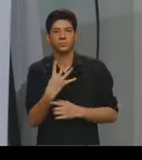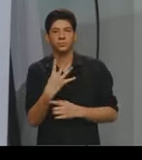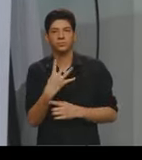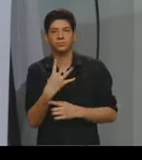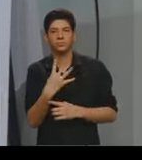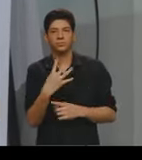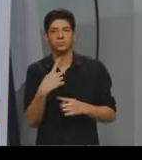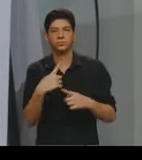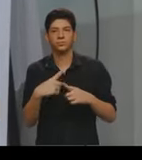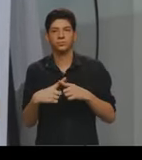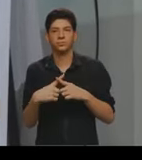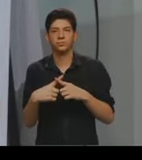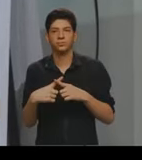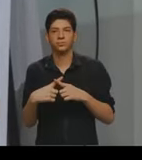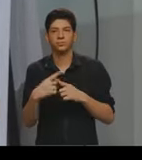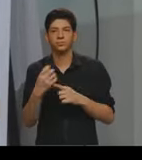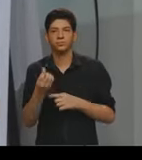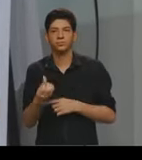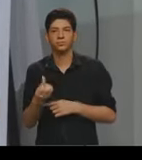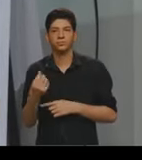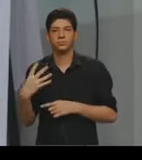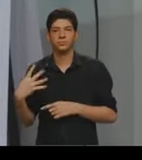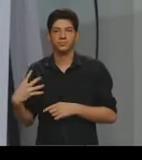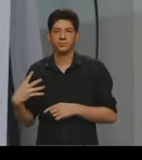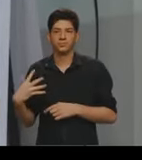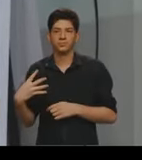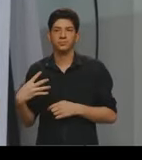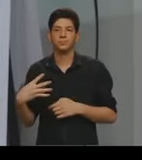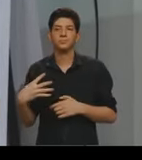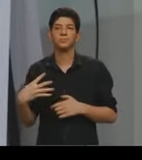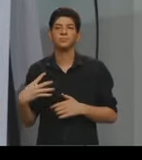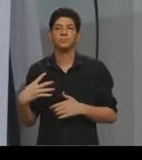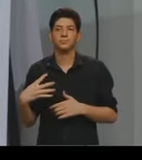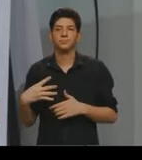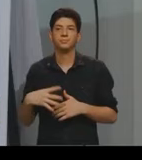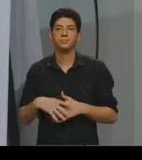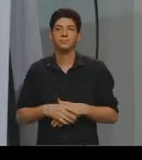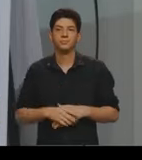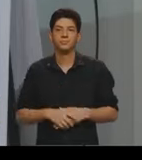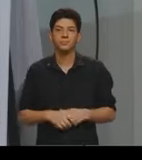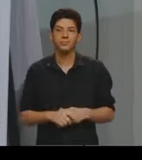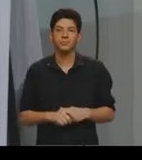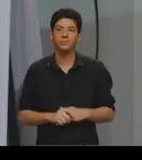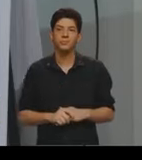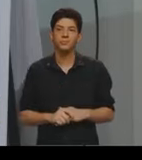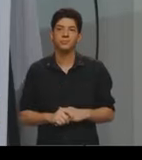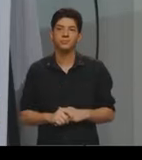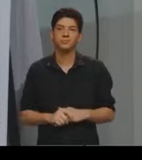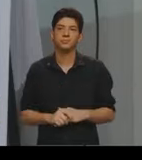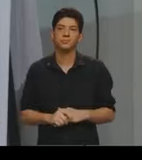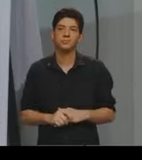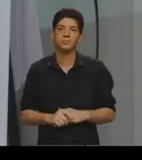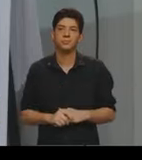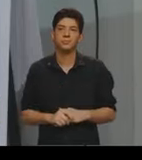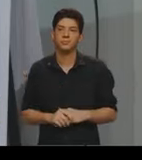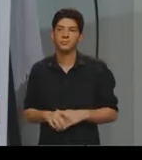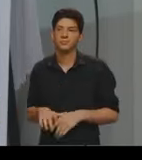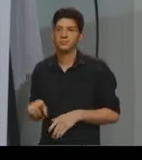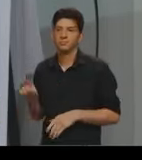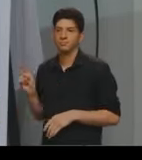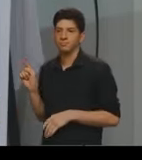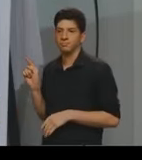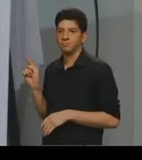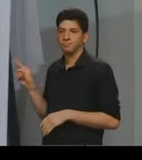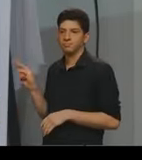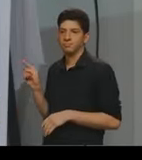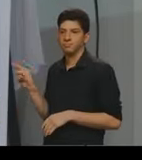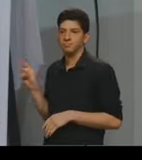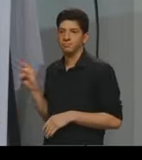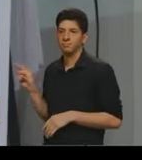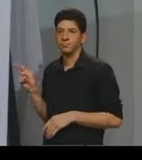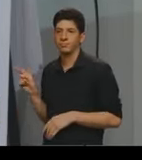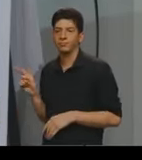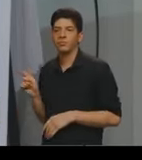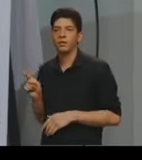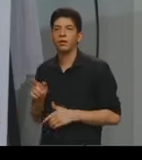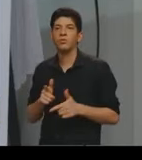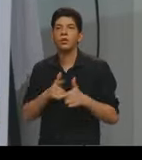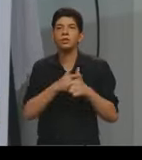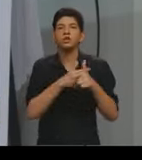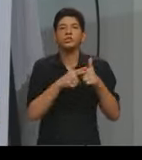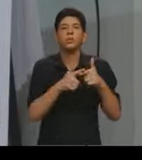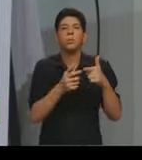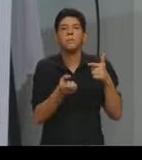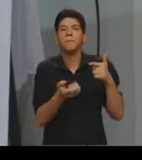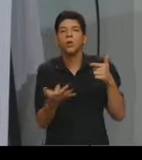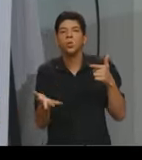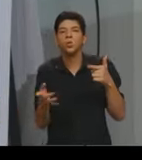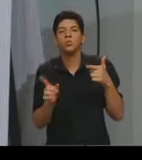4 vezes 64. E no caso aqui, a gente não vai dividir pela quantidade, a gente vai